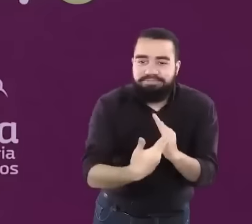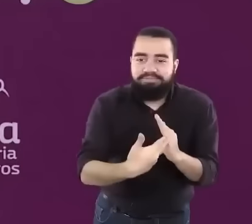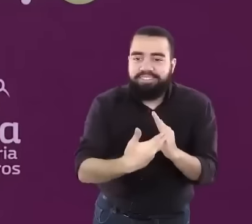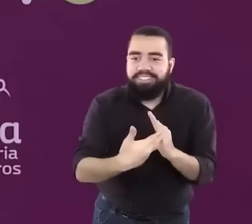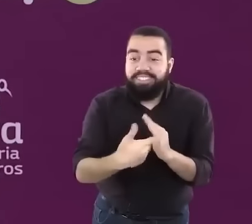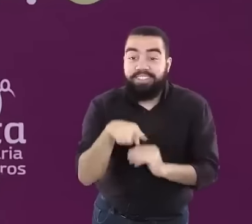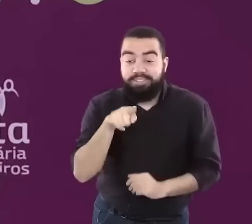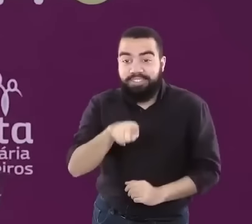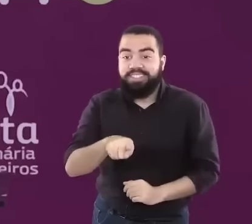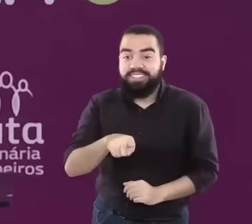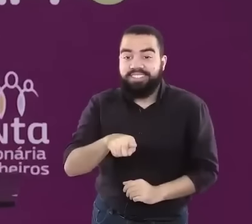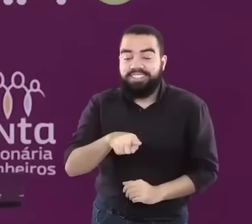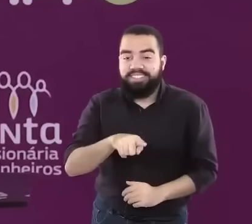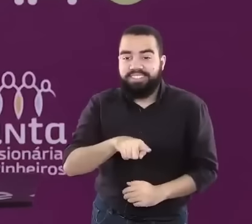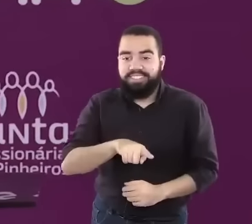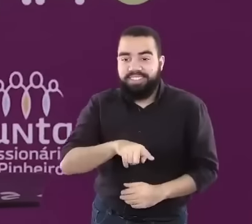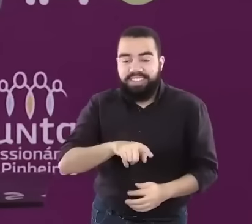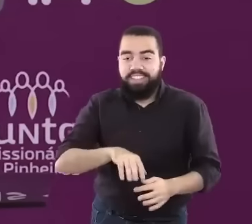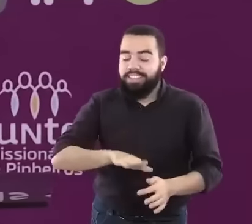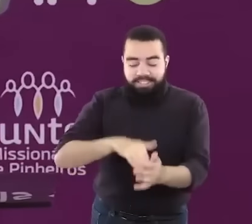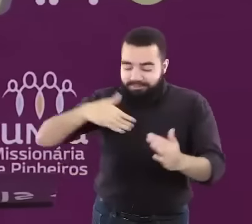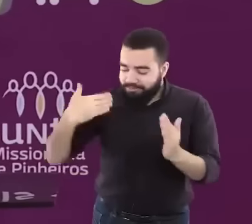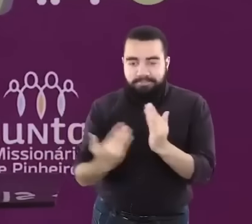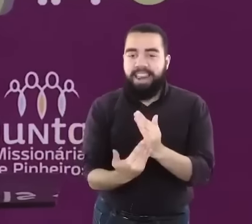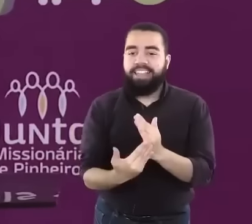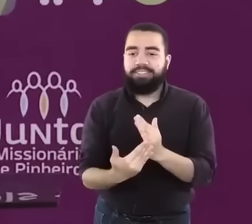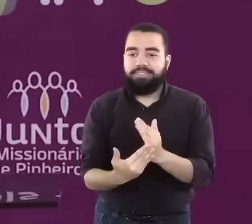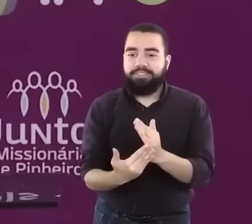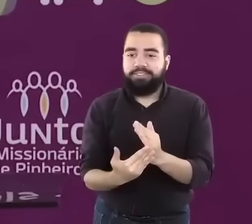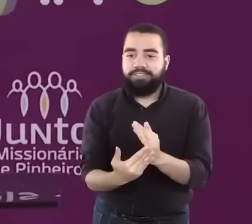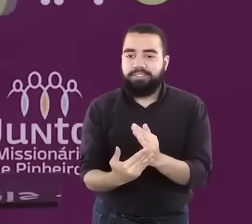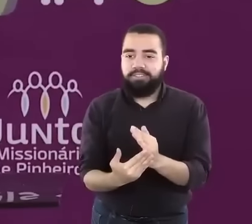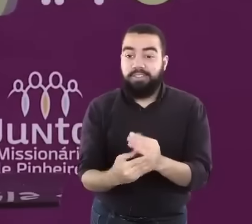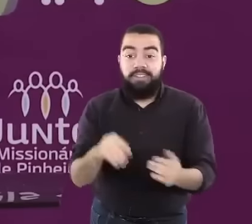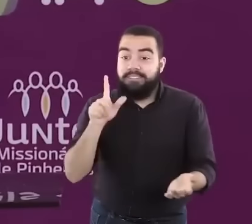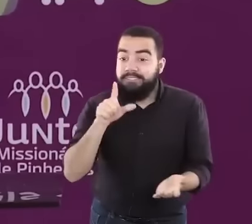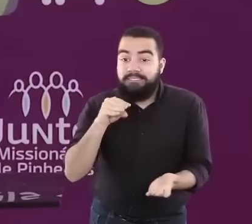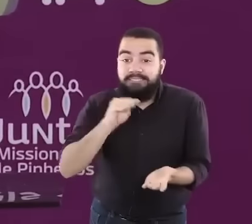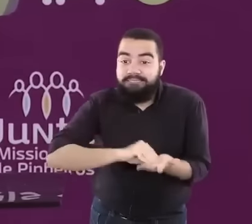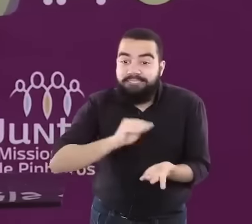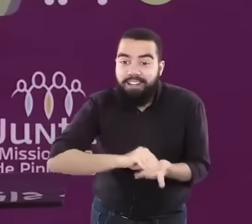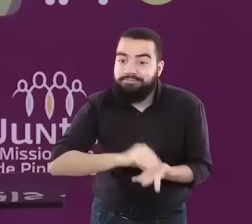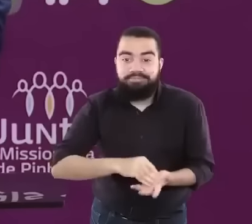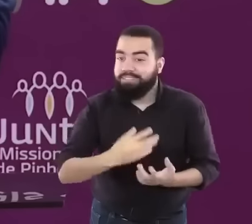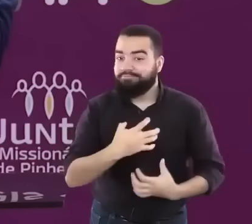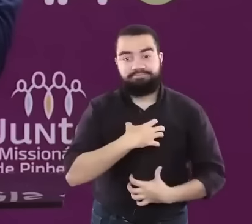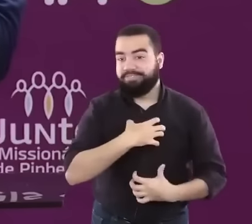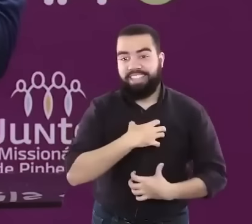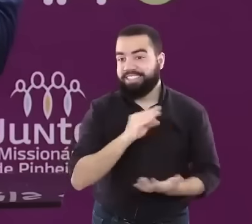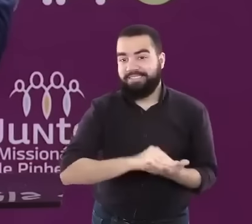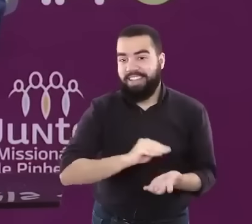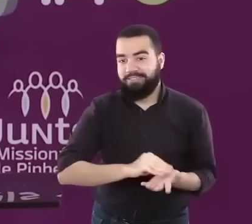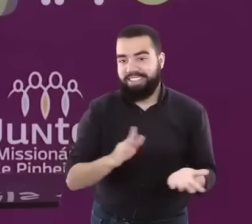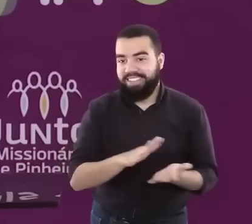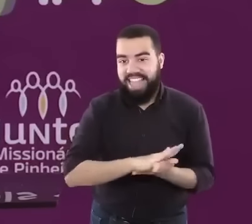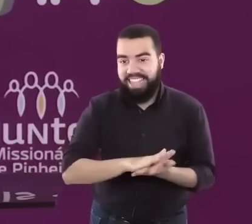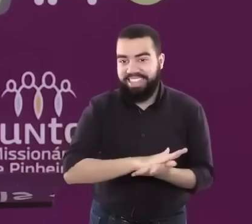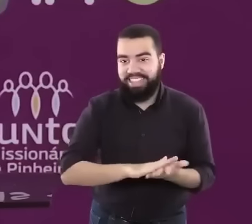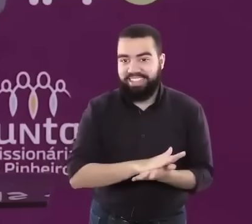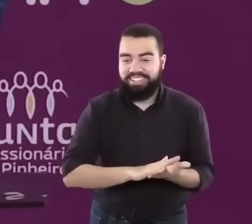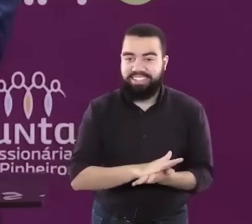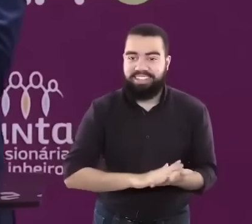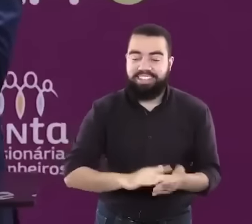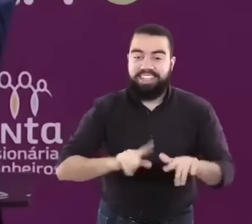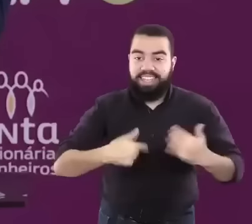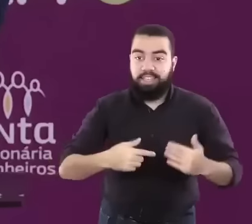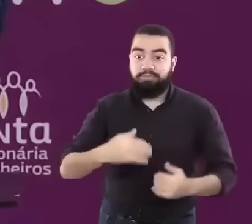você tem tão entendendo então quanto mais você aumenta a